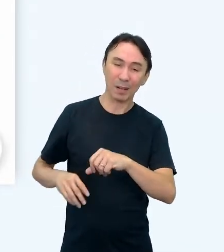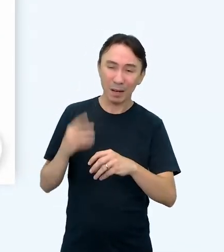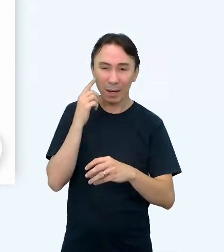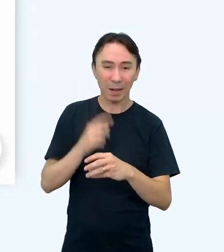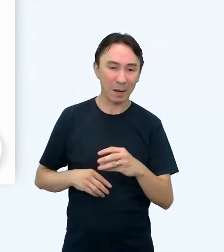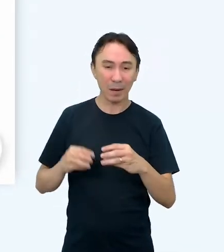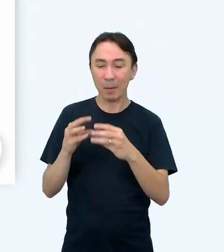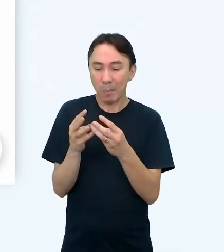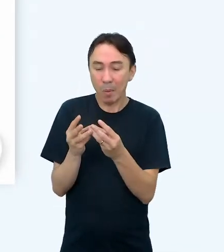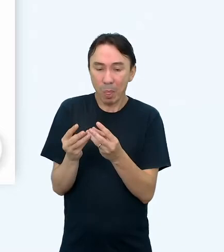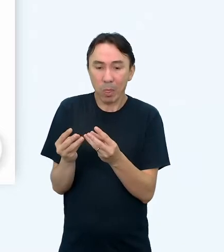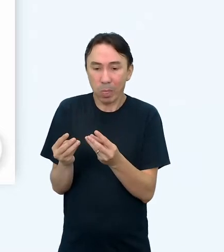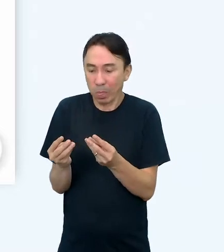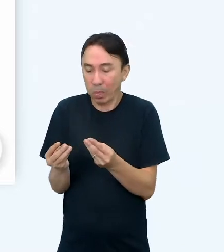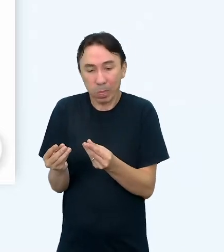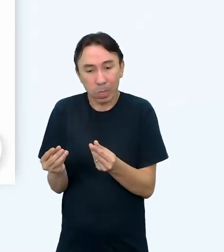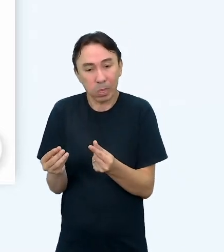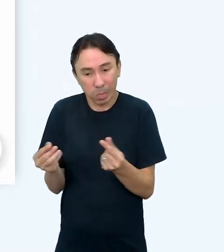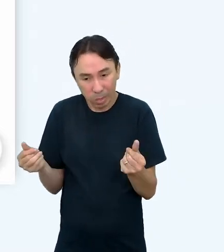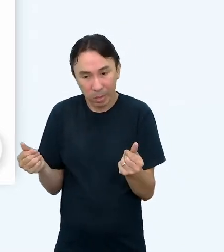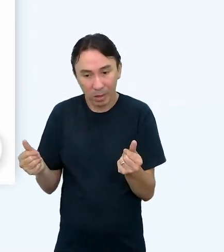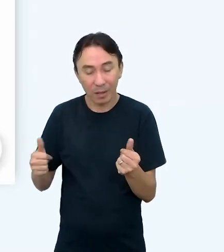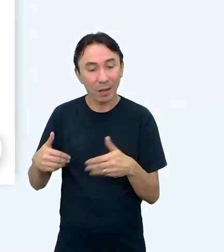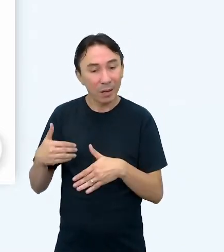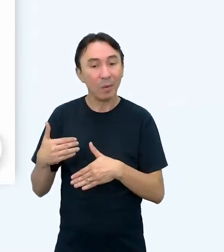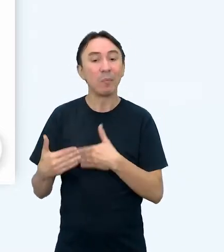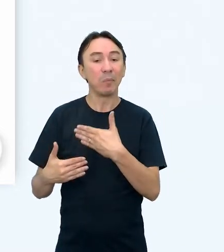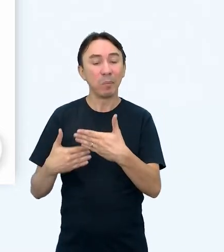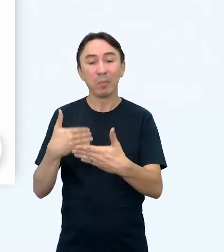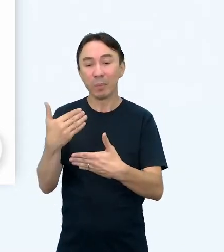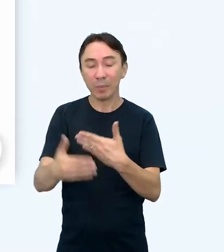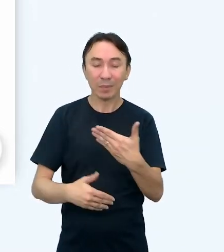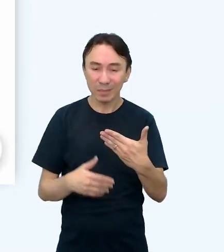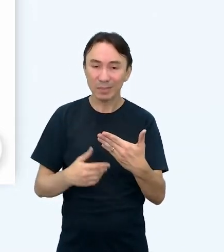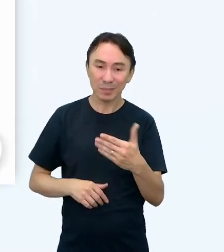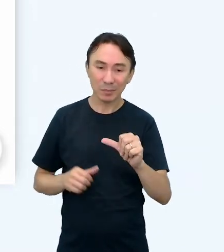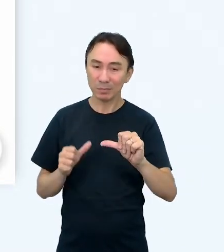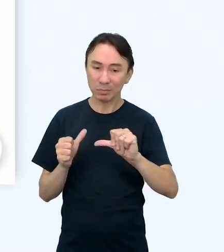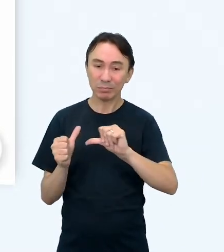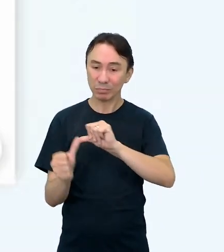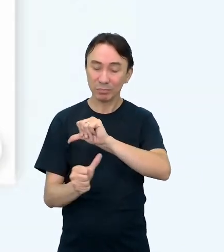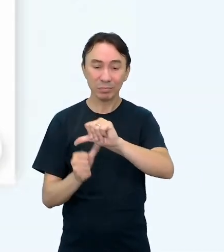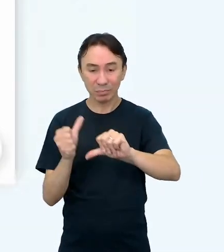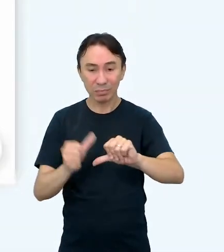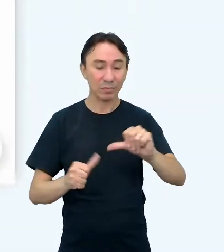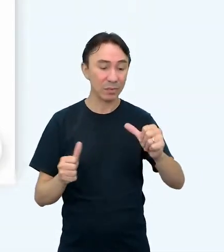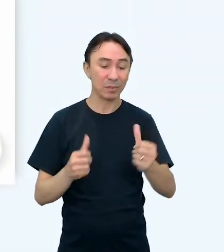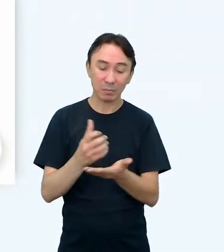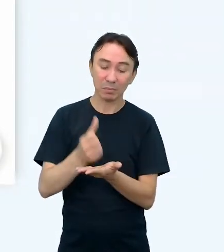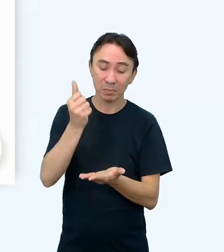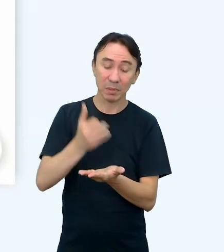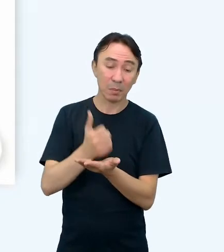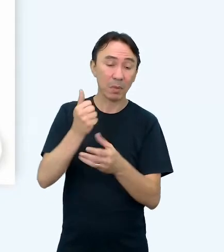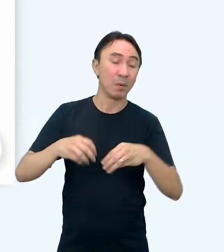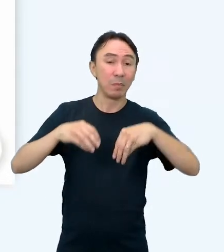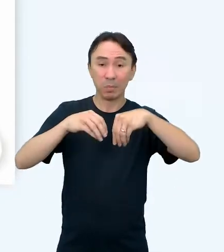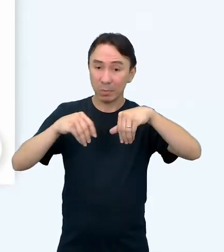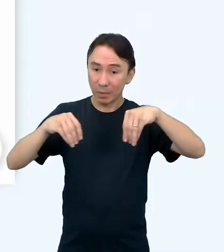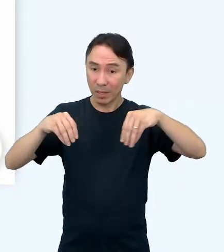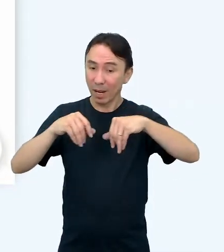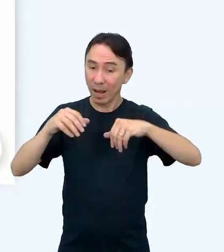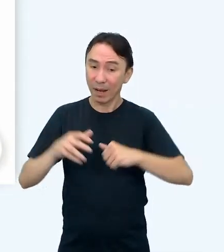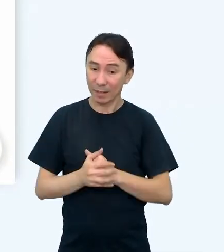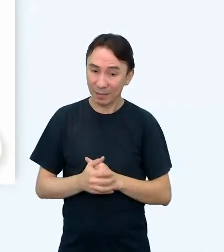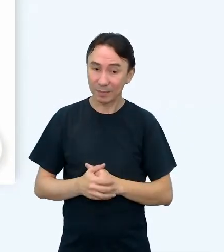pela ação do intemperismo, processo responsável por alterar física e quimicamente as rochas e seus minerais. Neste